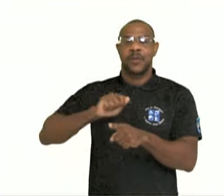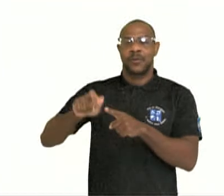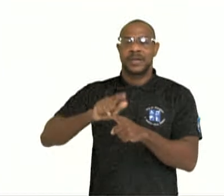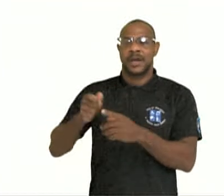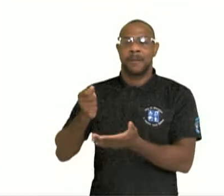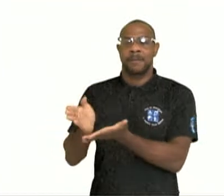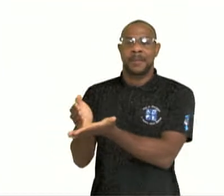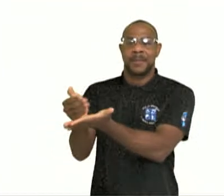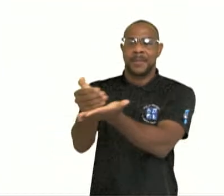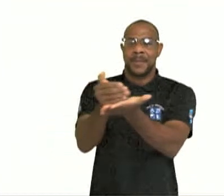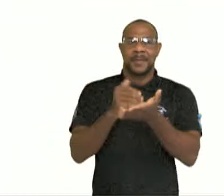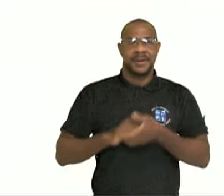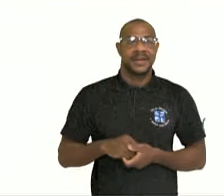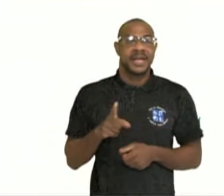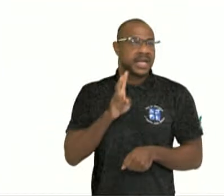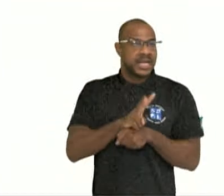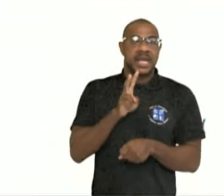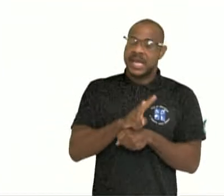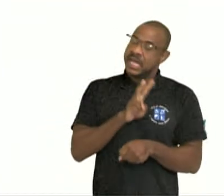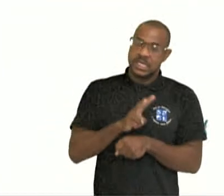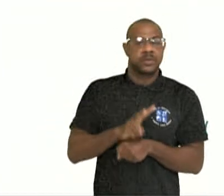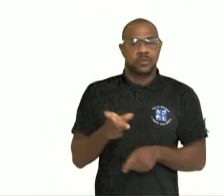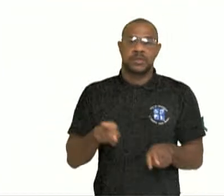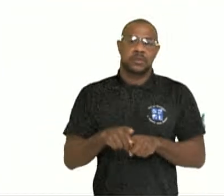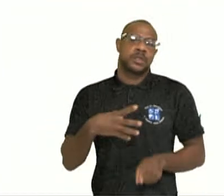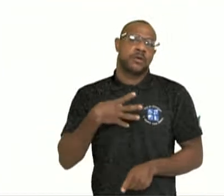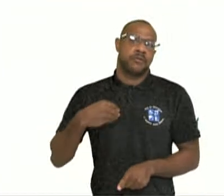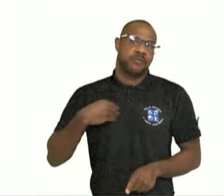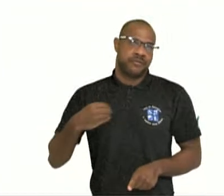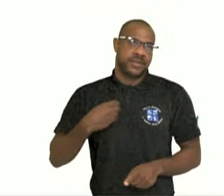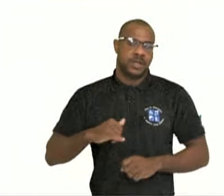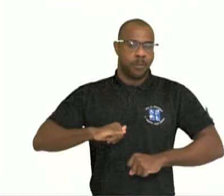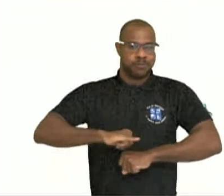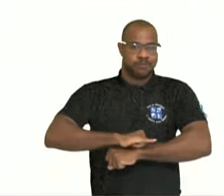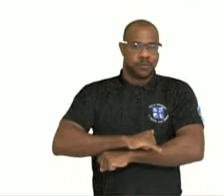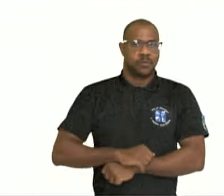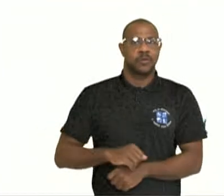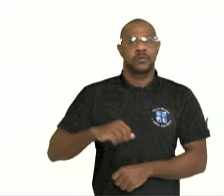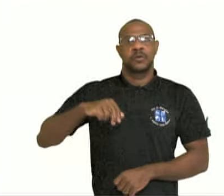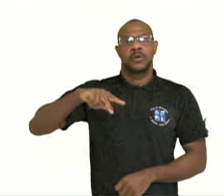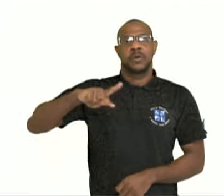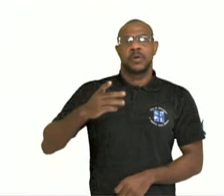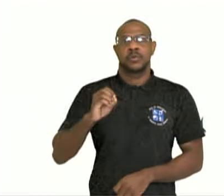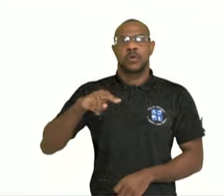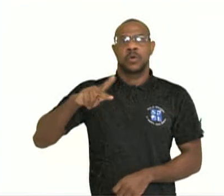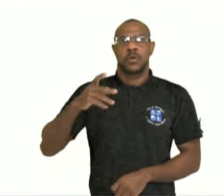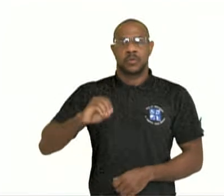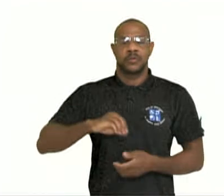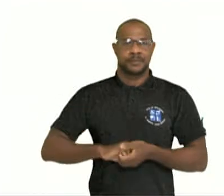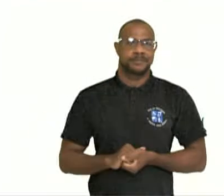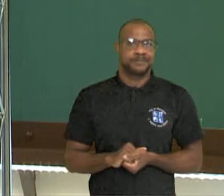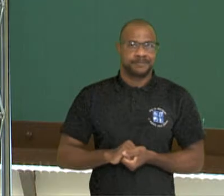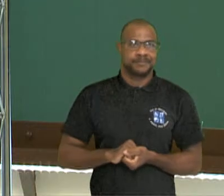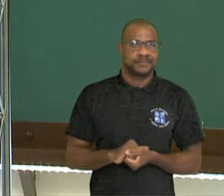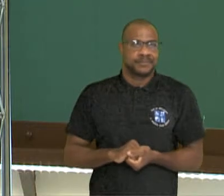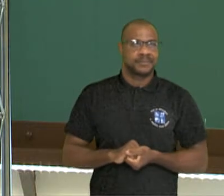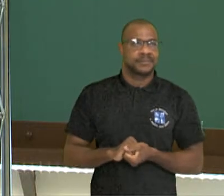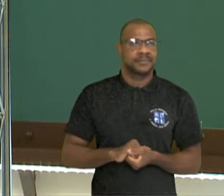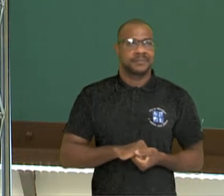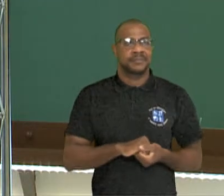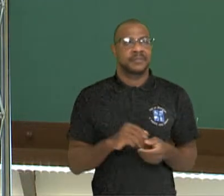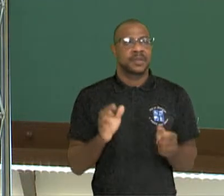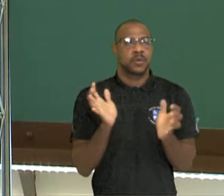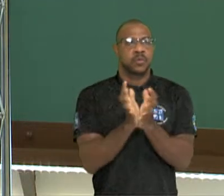filho dele, o Nhonho. Provavelmente a esposa dele não é das mais presentes, pelo menos ela não aparece lá nos seriados, né? E aqui embaixo